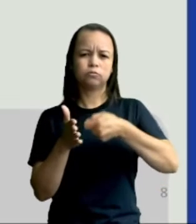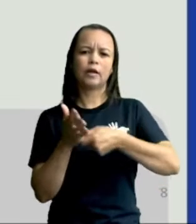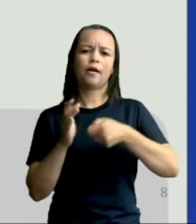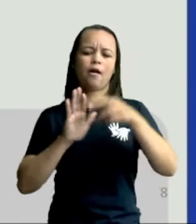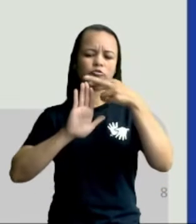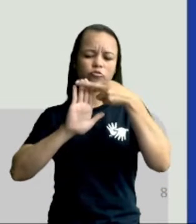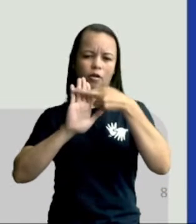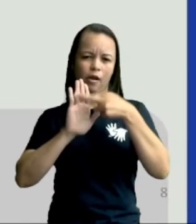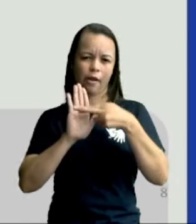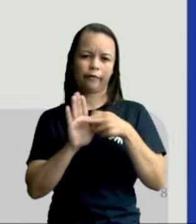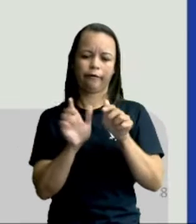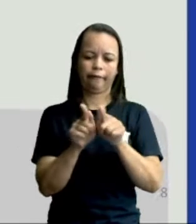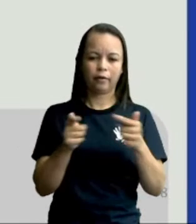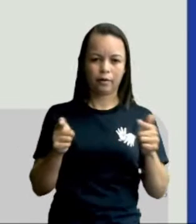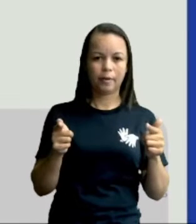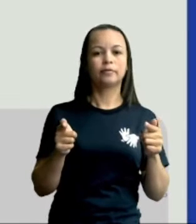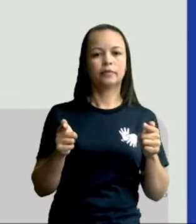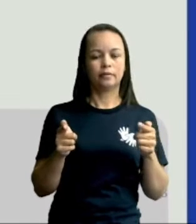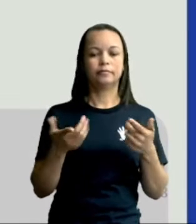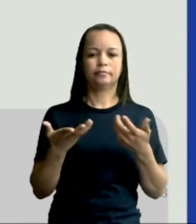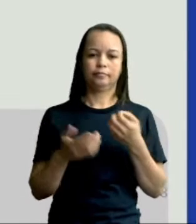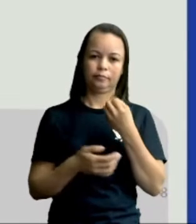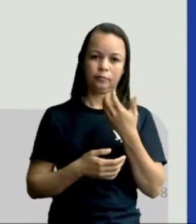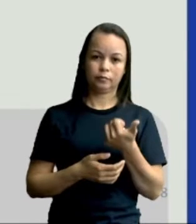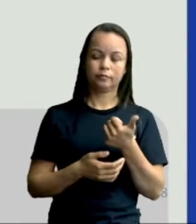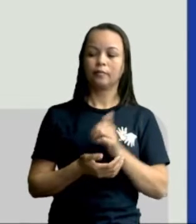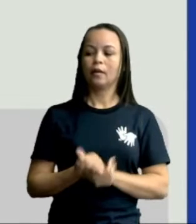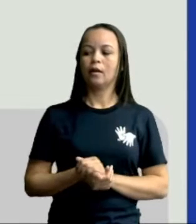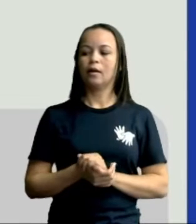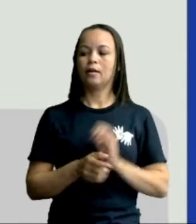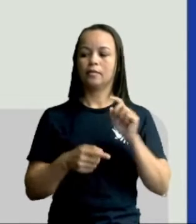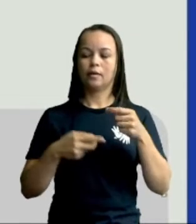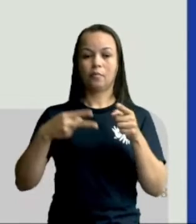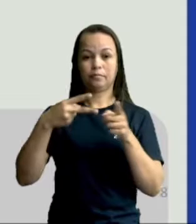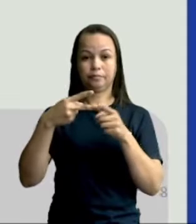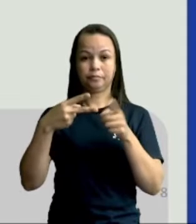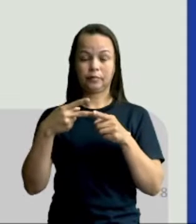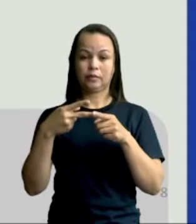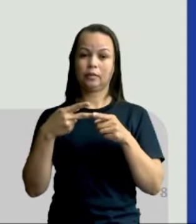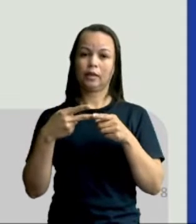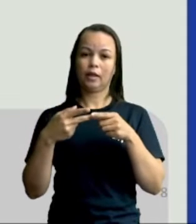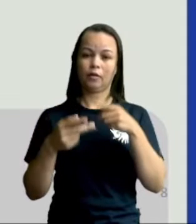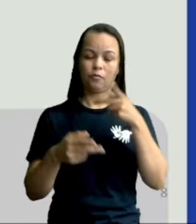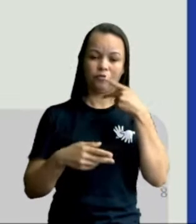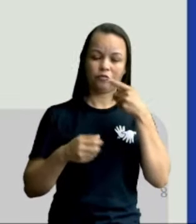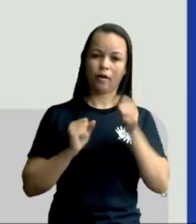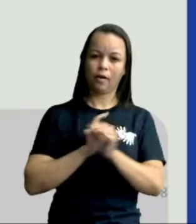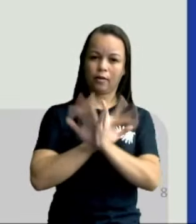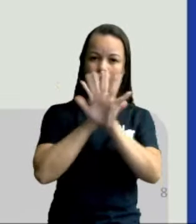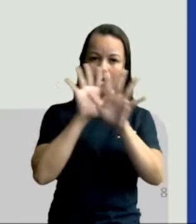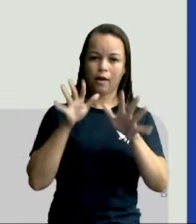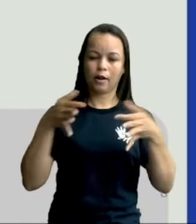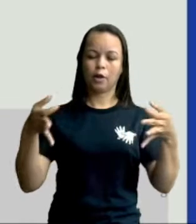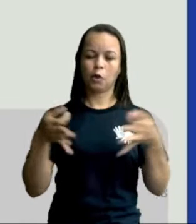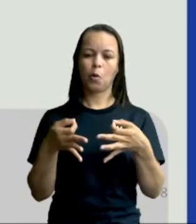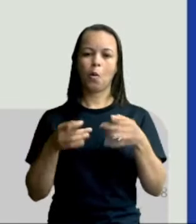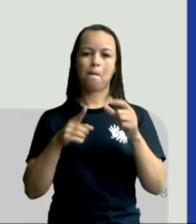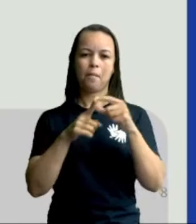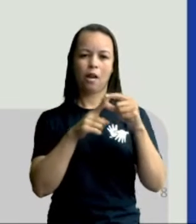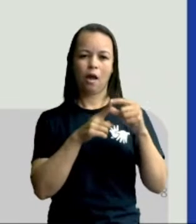as regras da gramática, tá bom, gente? Depois, tem uma pronúncia clara e correta das palavras. E